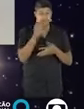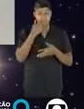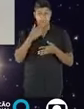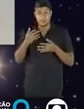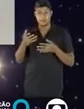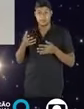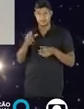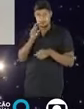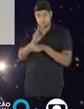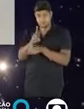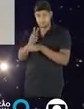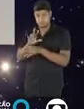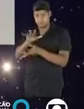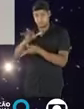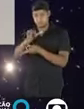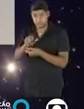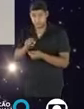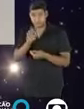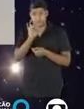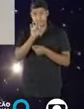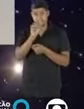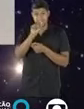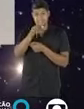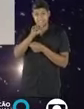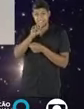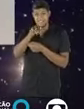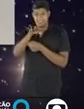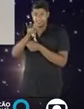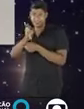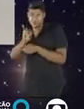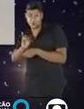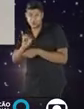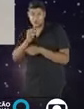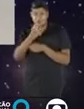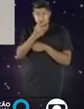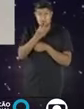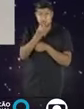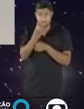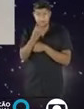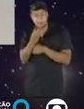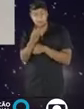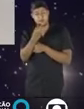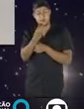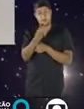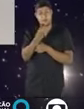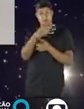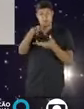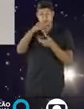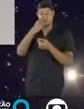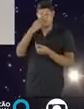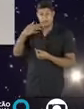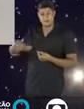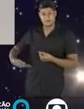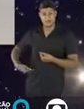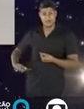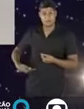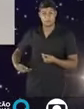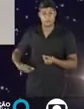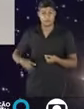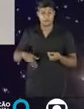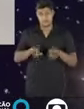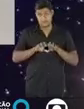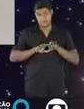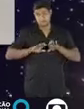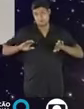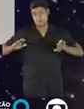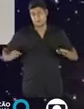mundo. Se você não plantar com transgênico, você não vai alimentar o mundo. Em 2020, o mundo continua passando fome, né? Então, essa mesa aqui no Green Nation é